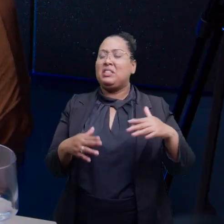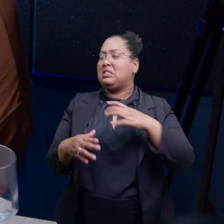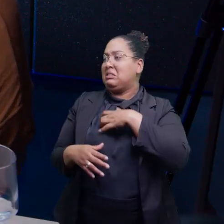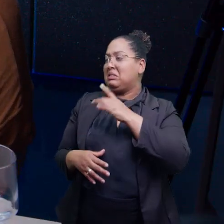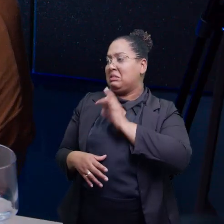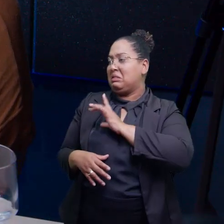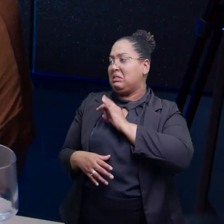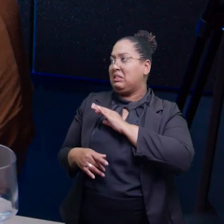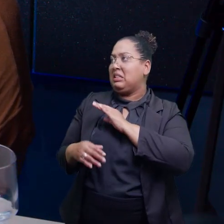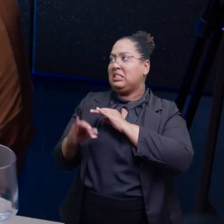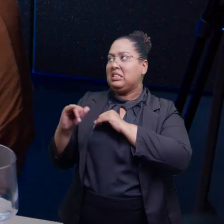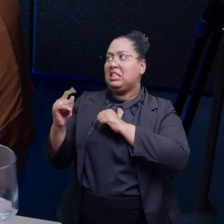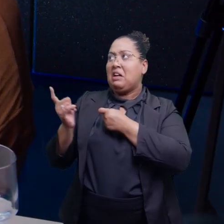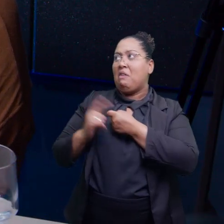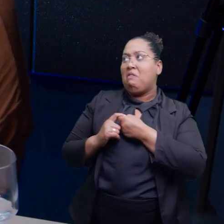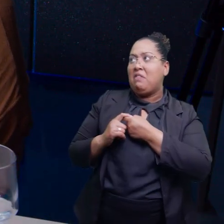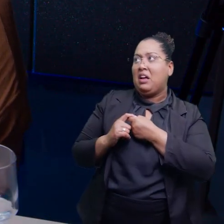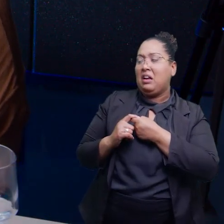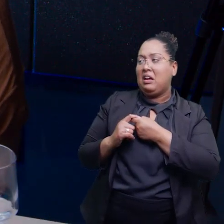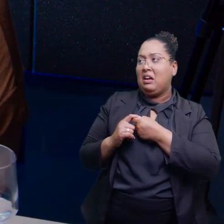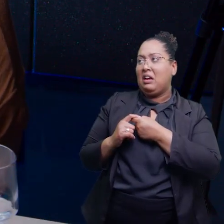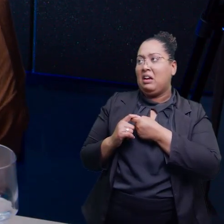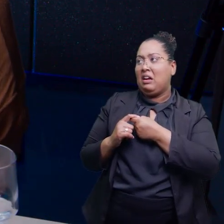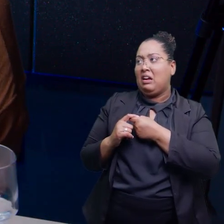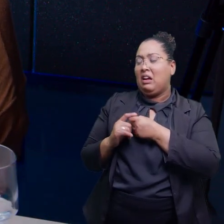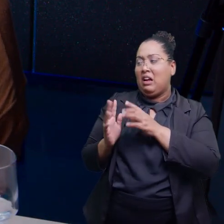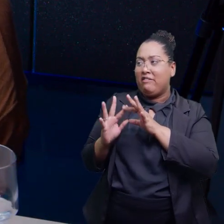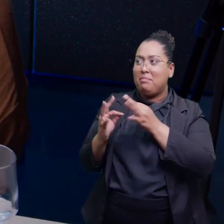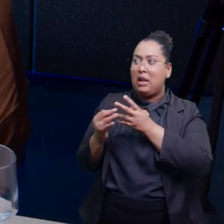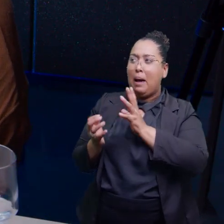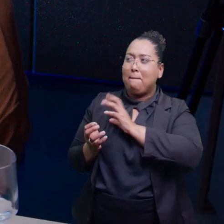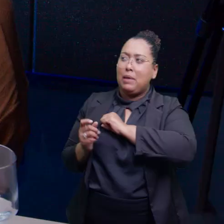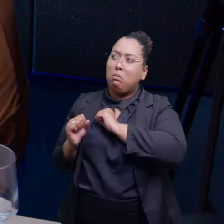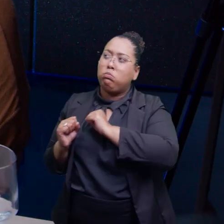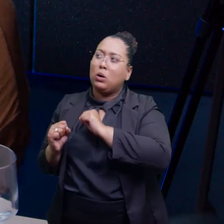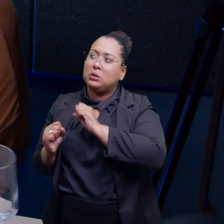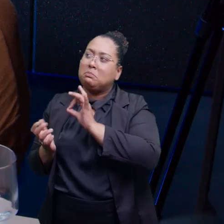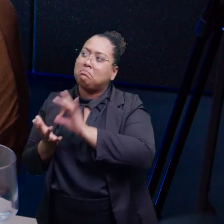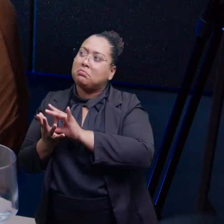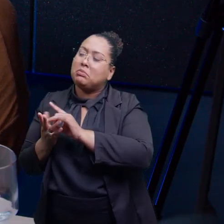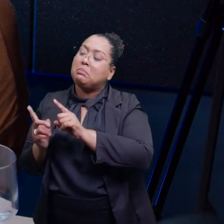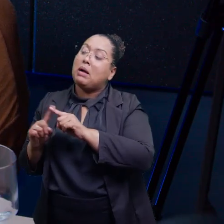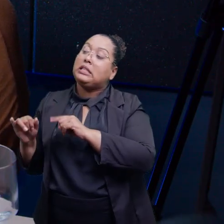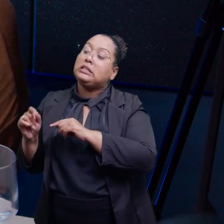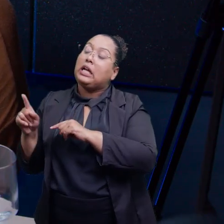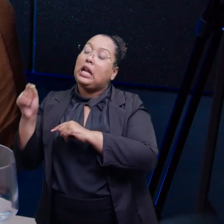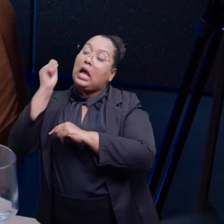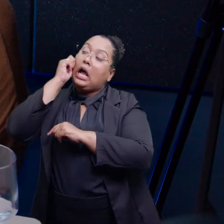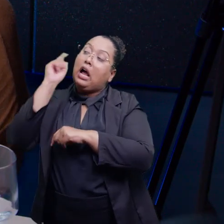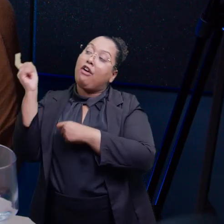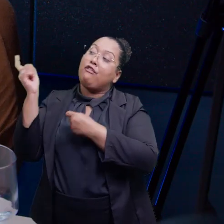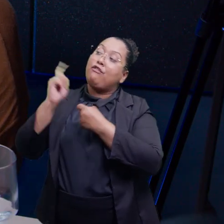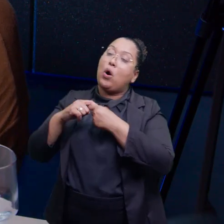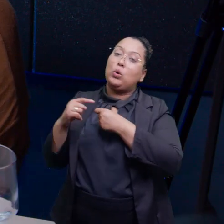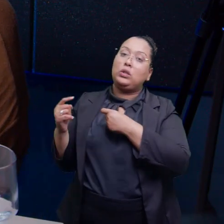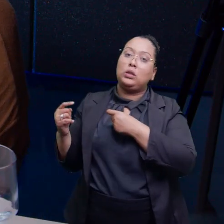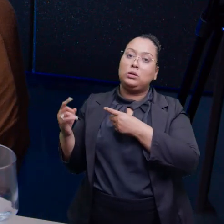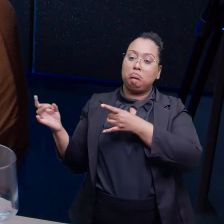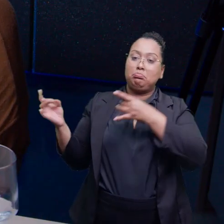devolverem? Posso, de fato, amar essa família? E se me devolverem? Como é que eu vou